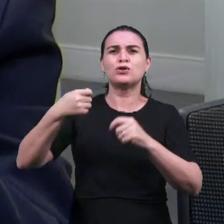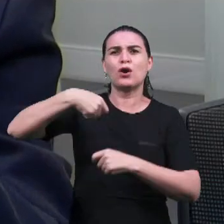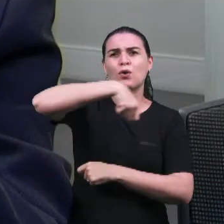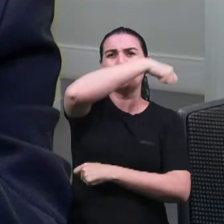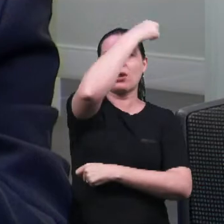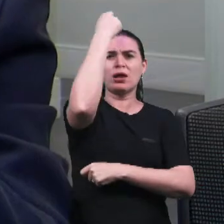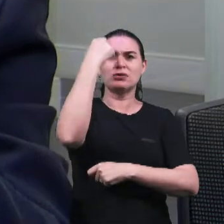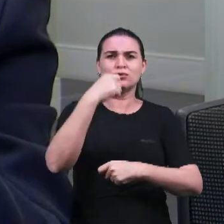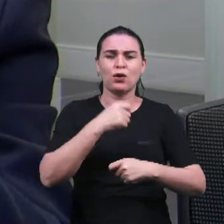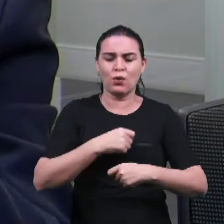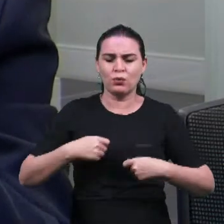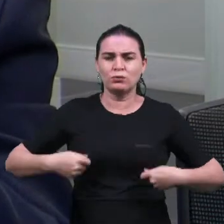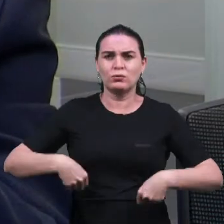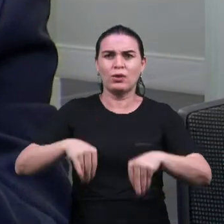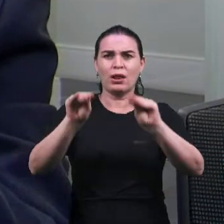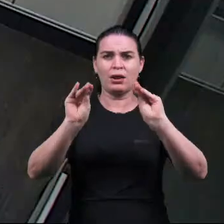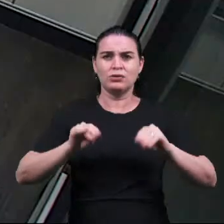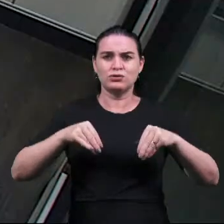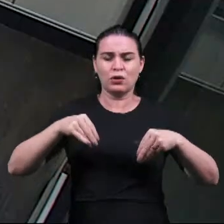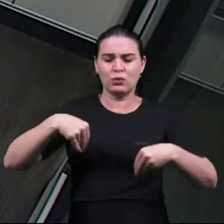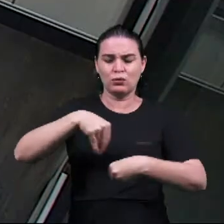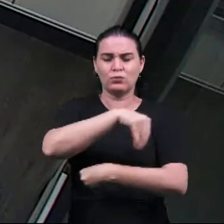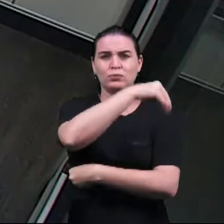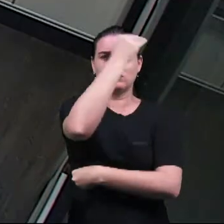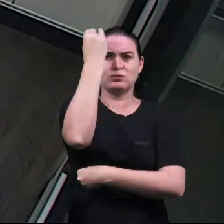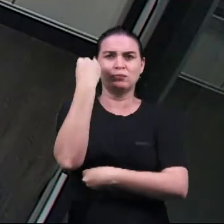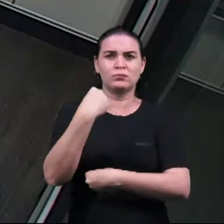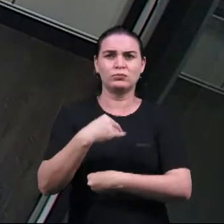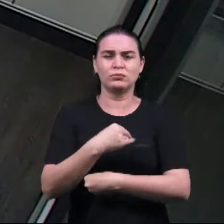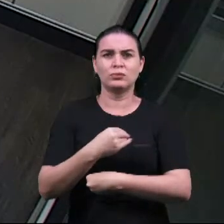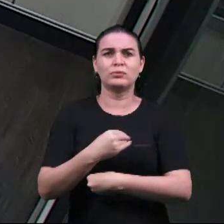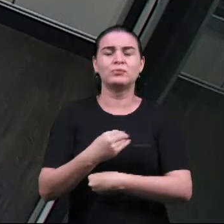quadro? Eu vi esse quadro, eu vi. Foi fantástico aqui. Foi a revelação,